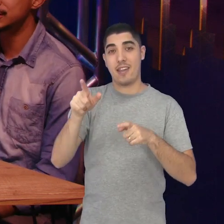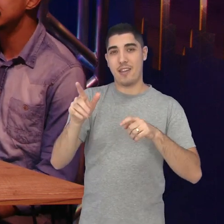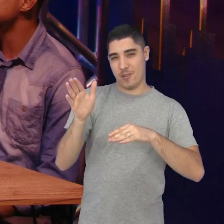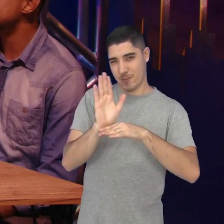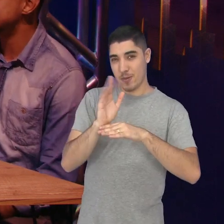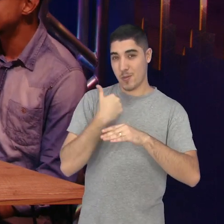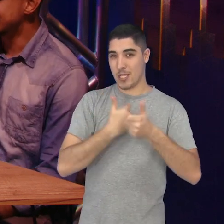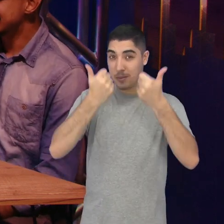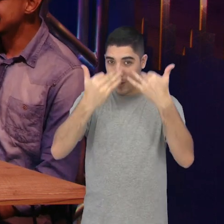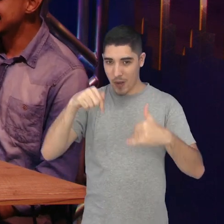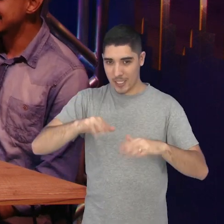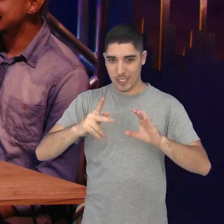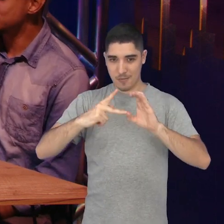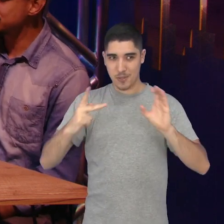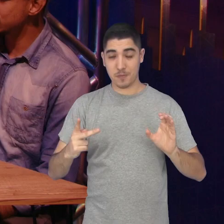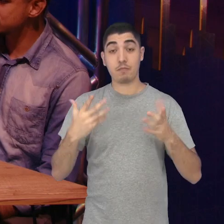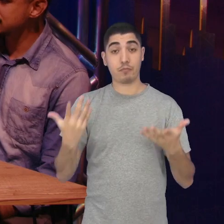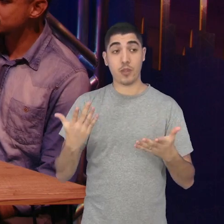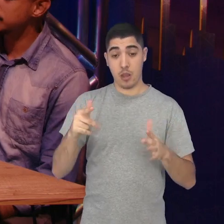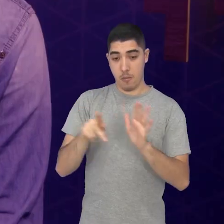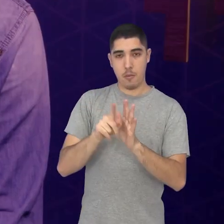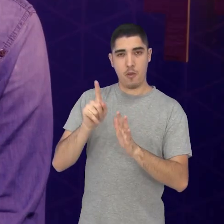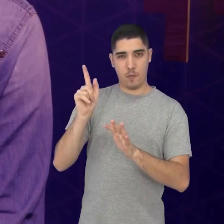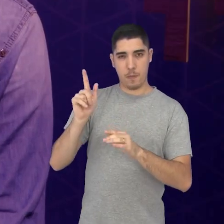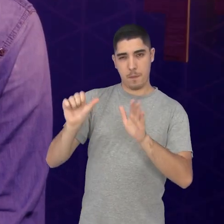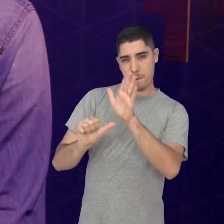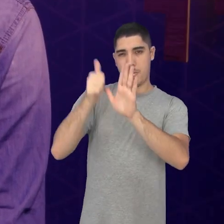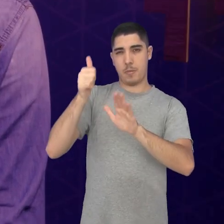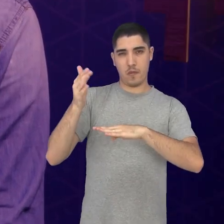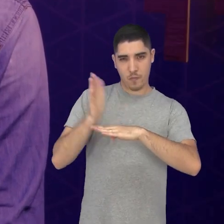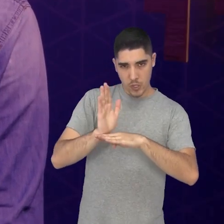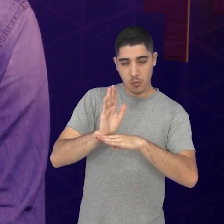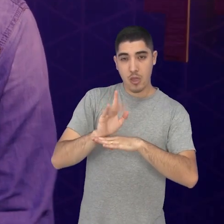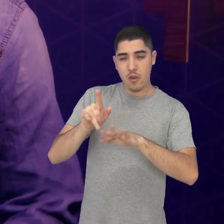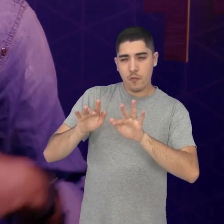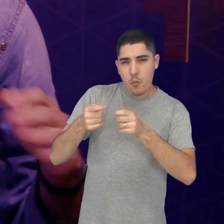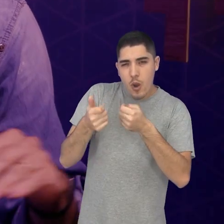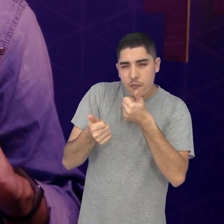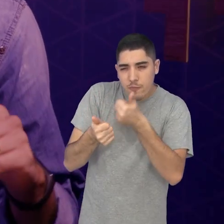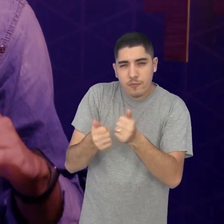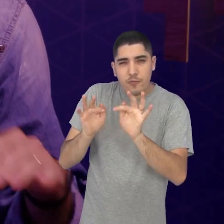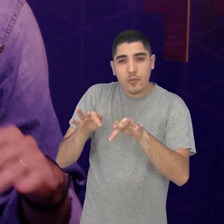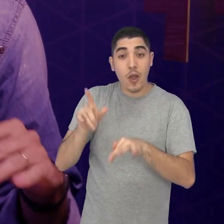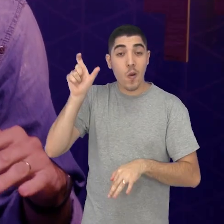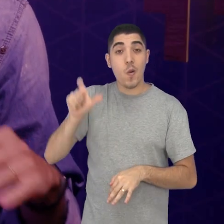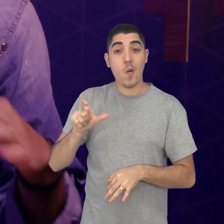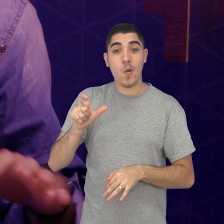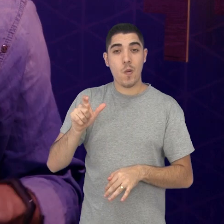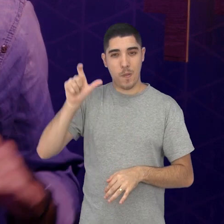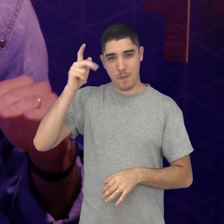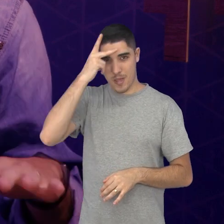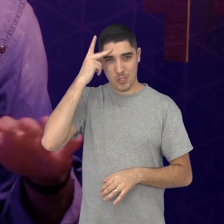episódio que a gente fez aqui. E no finalzinho do primeiro filme, o cientista